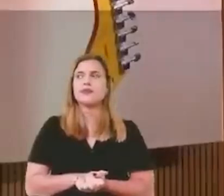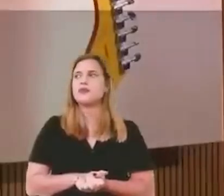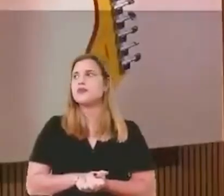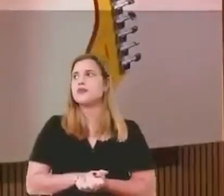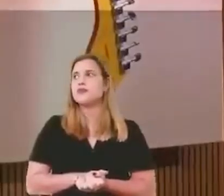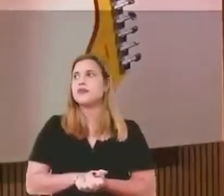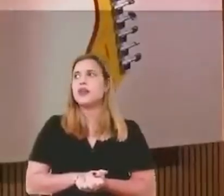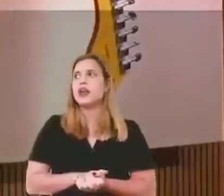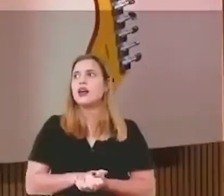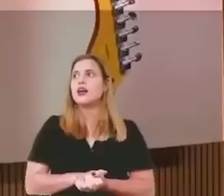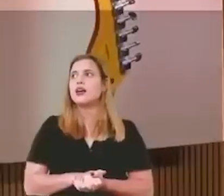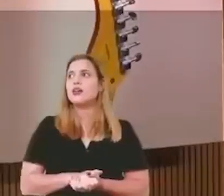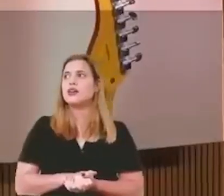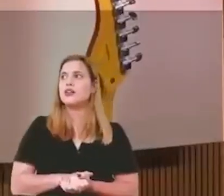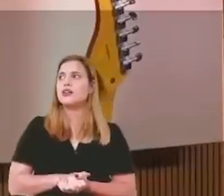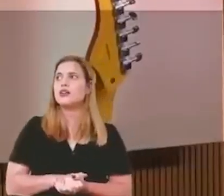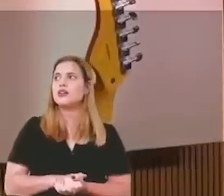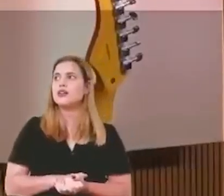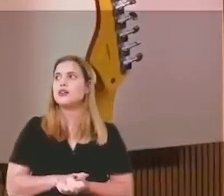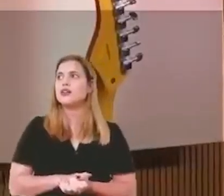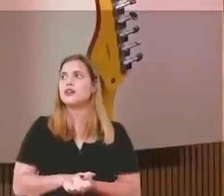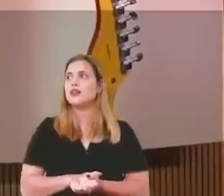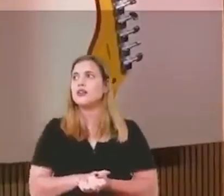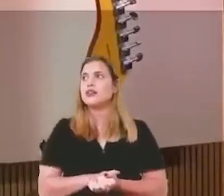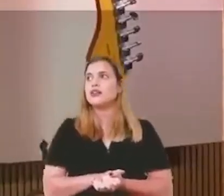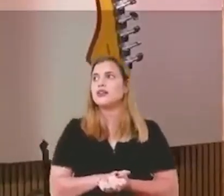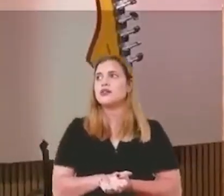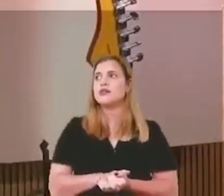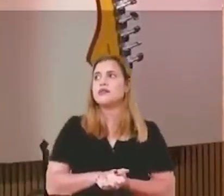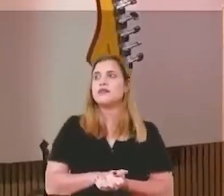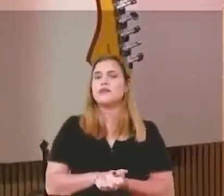Nós faremos a leitura dos versos 1 a 14.